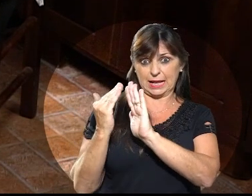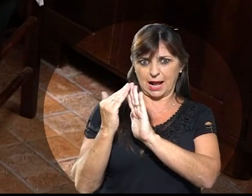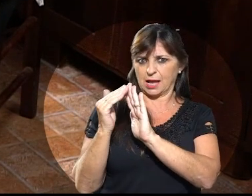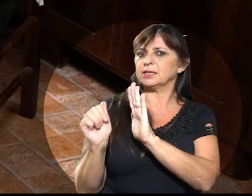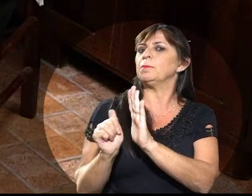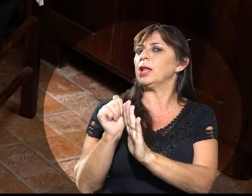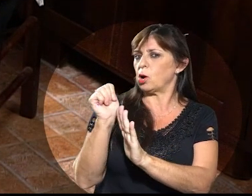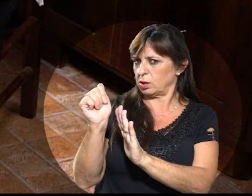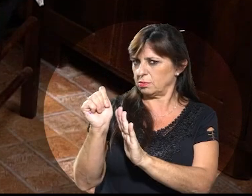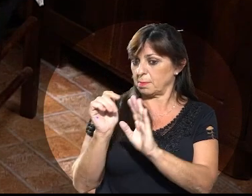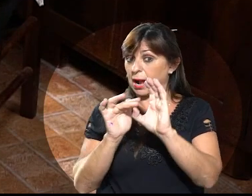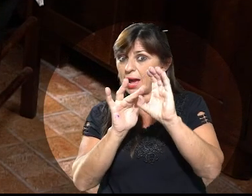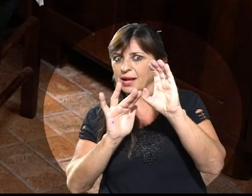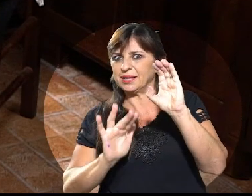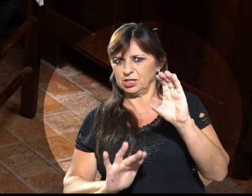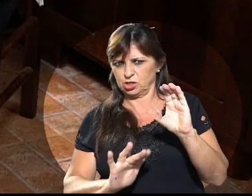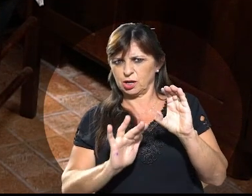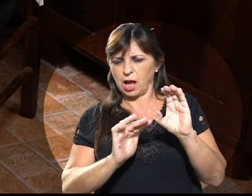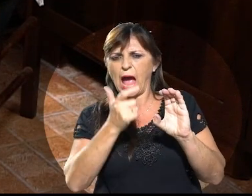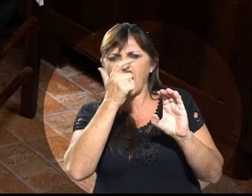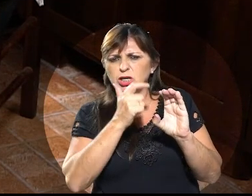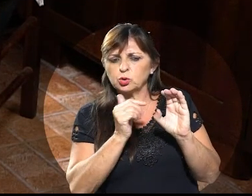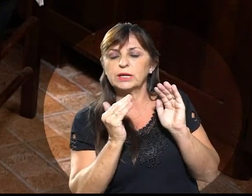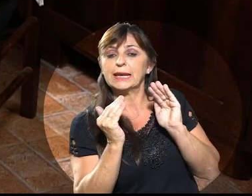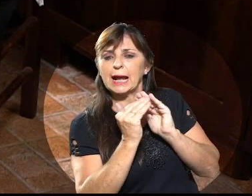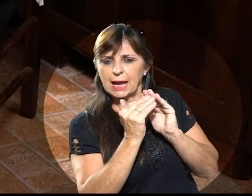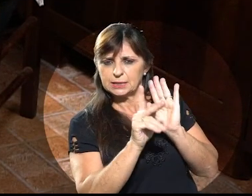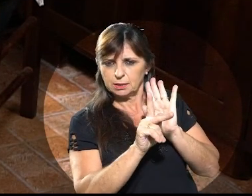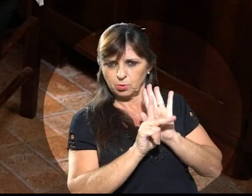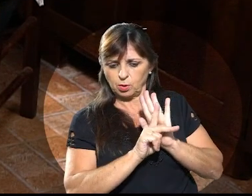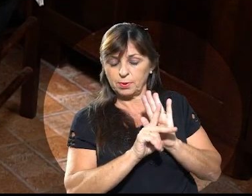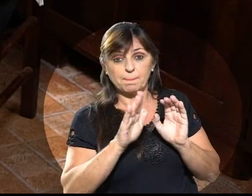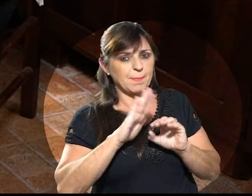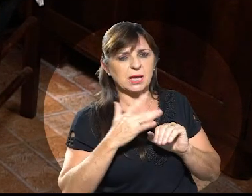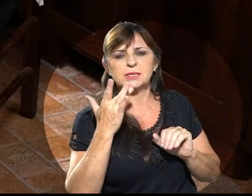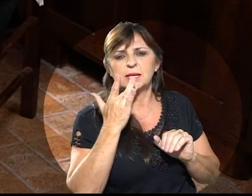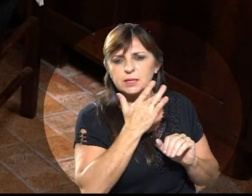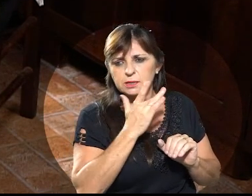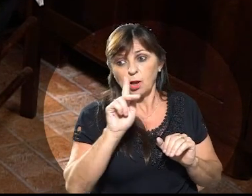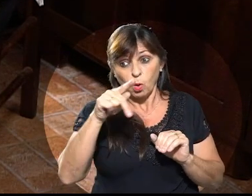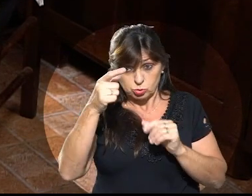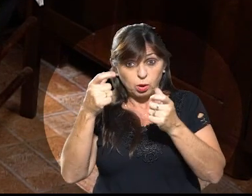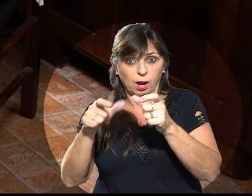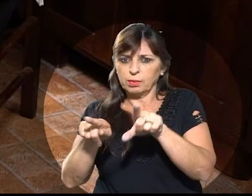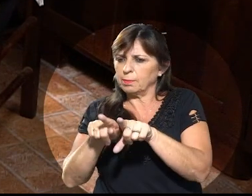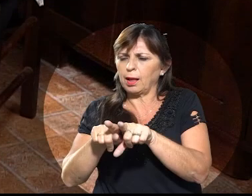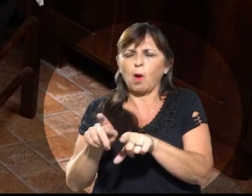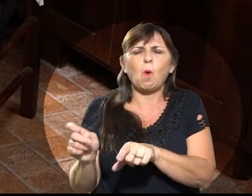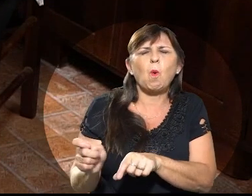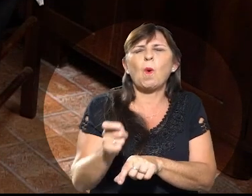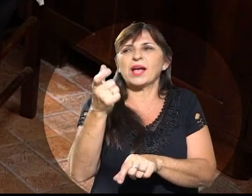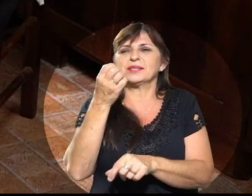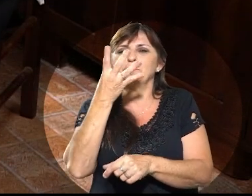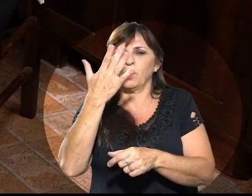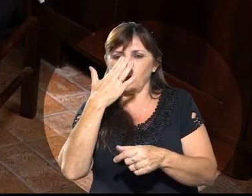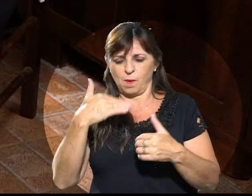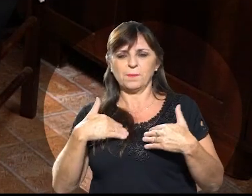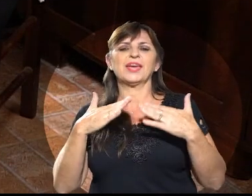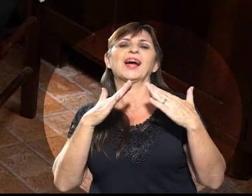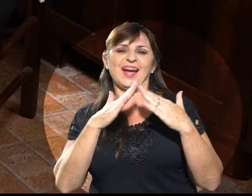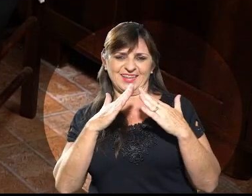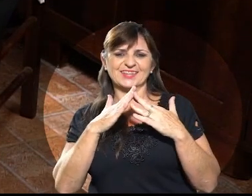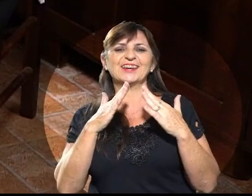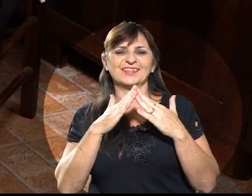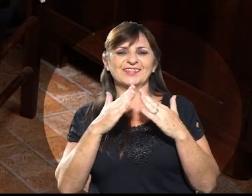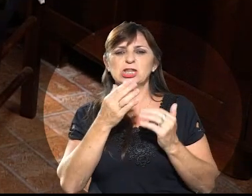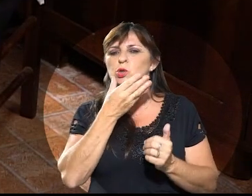Então, as mulheres cozinham e os homens se beneficiam, né? Saboreia. Isso é muito importante, uma peculiaridade